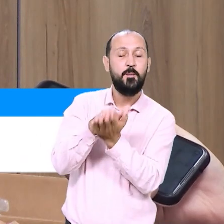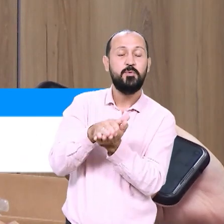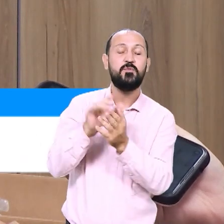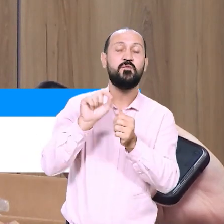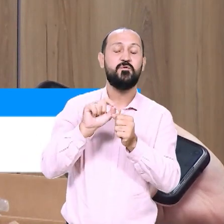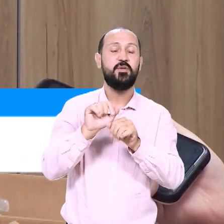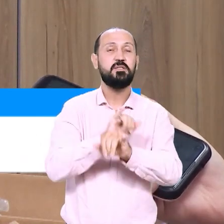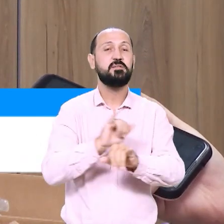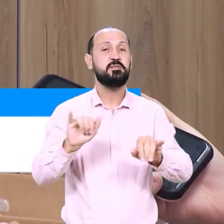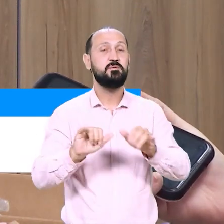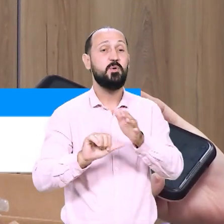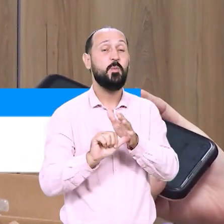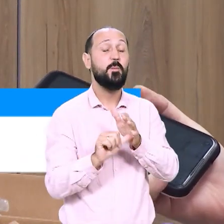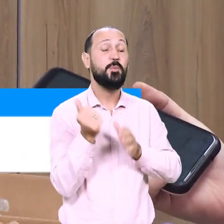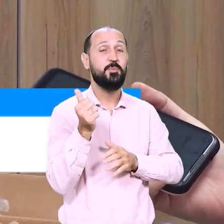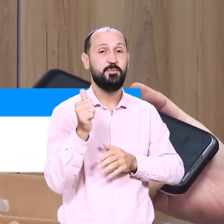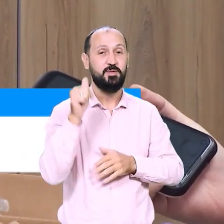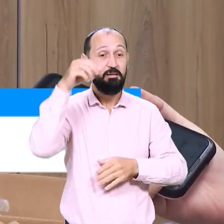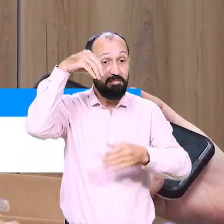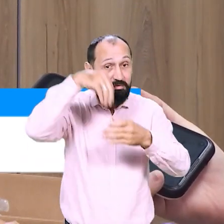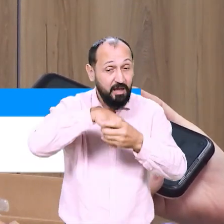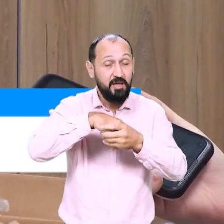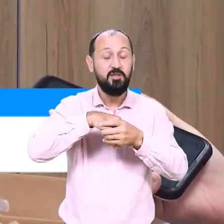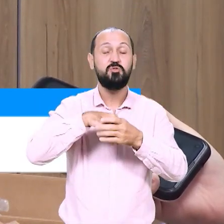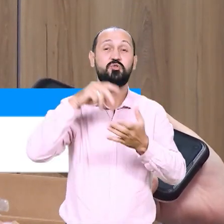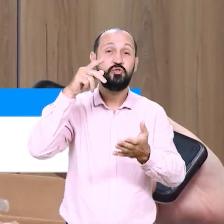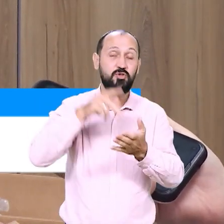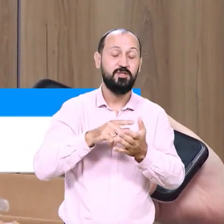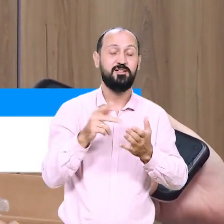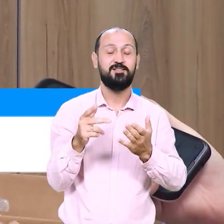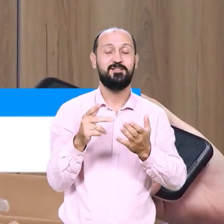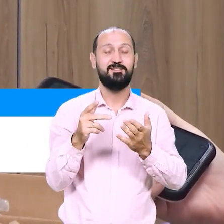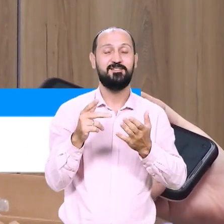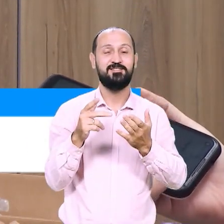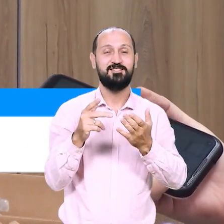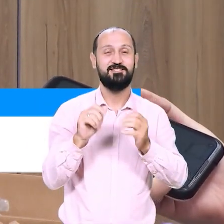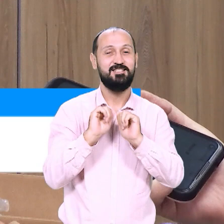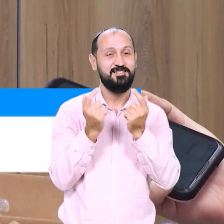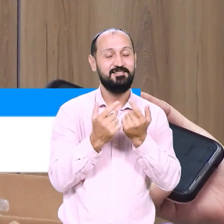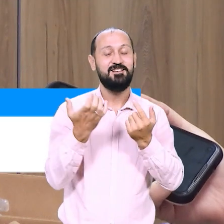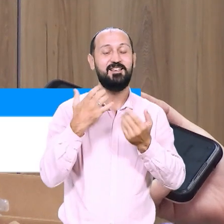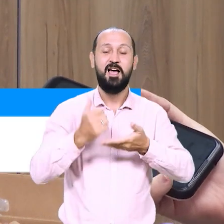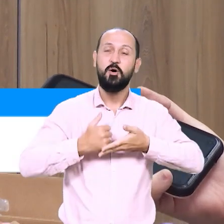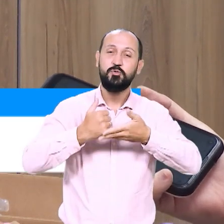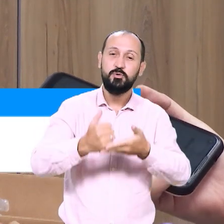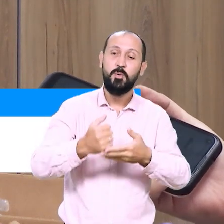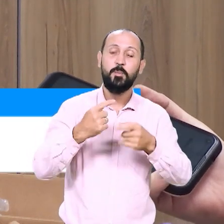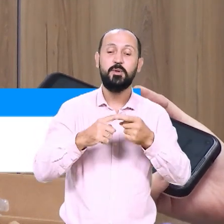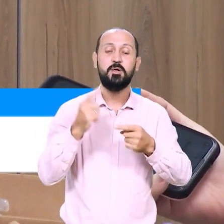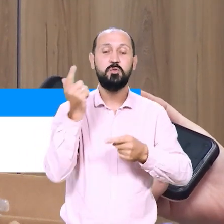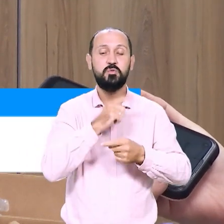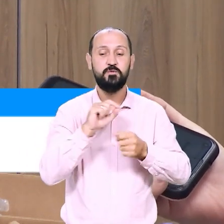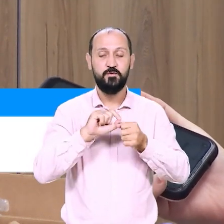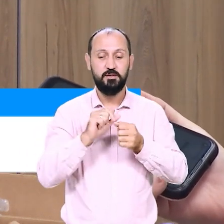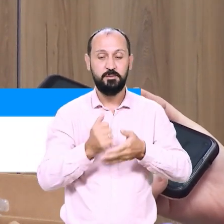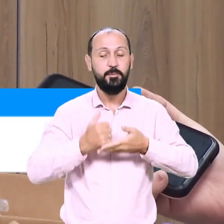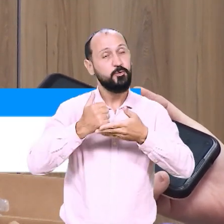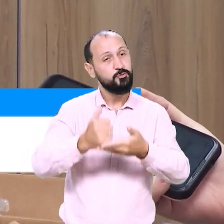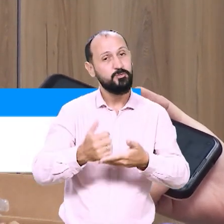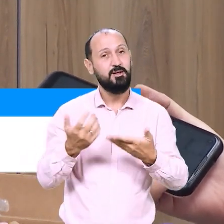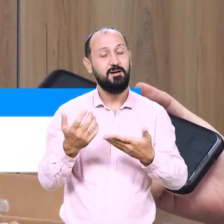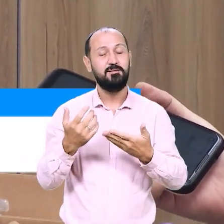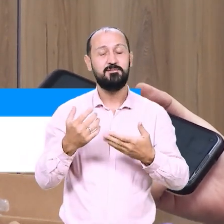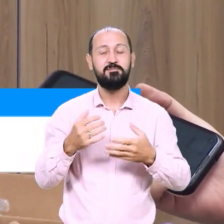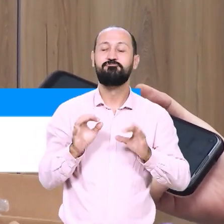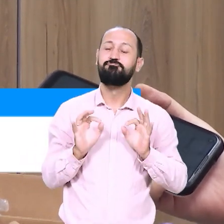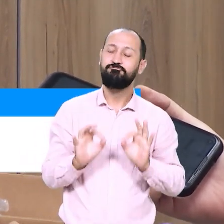Cefaz, o Hemosul, que estiveram aqui fazendo essa campanha pela primeira vez, dentro mesmo da Assembleia, e a gente espera poder contribuir. O que